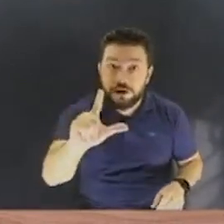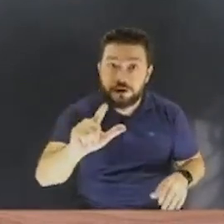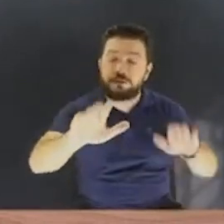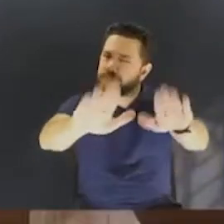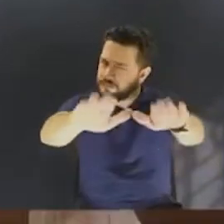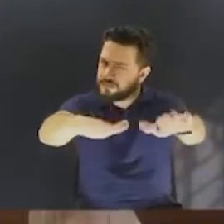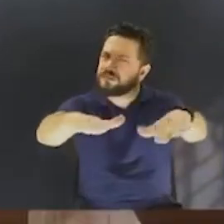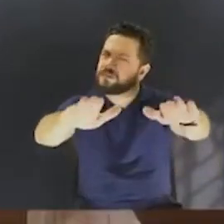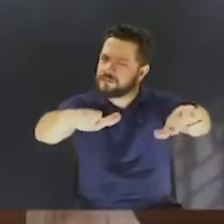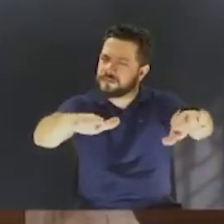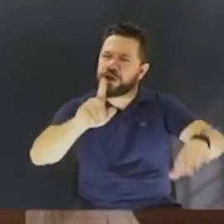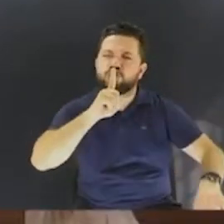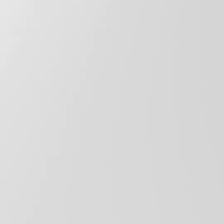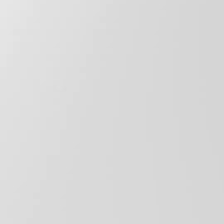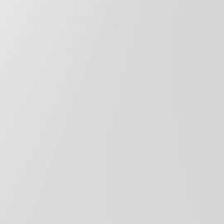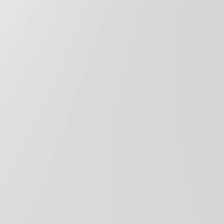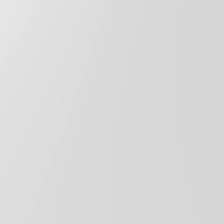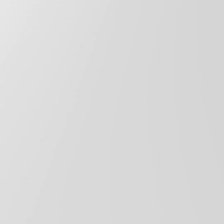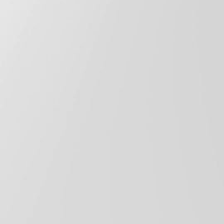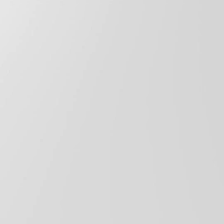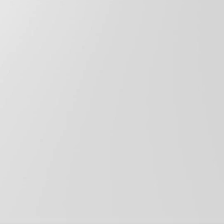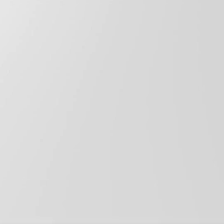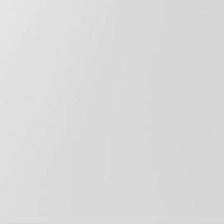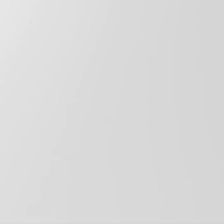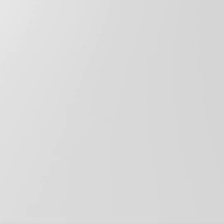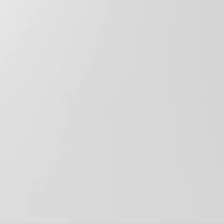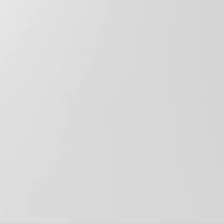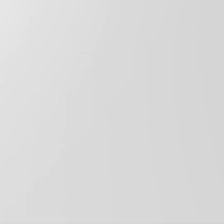bola Obrigado Vereador Rodrigo Braga Reis h